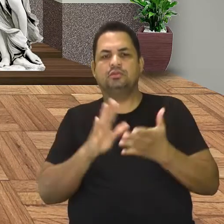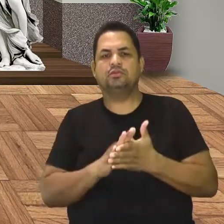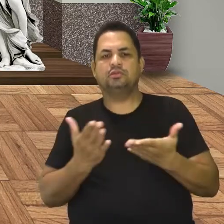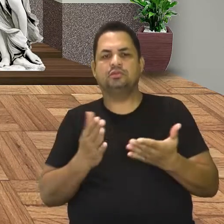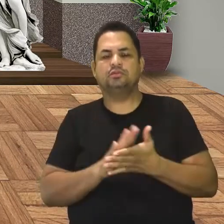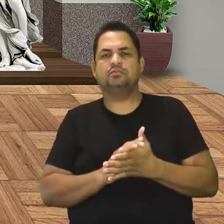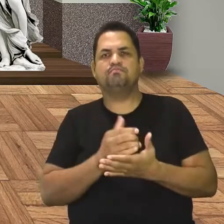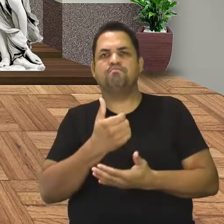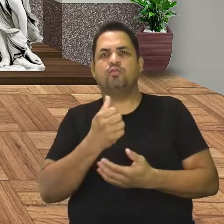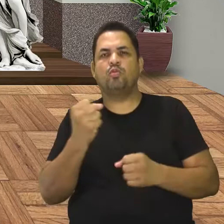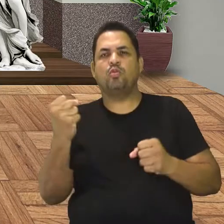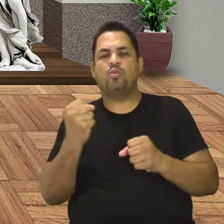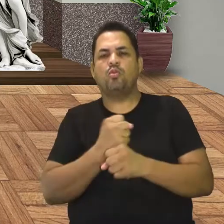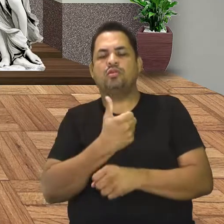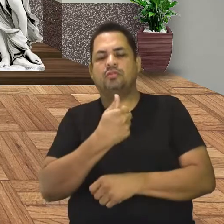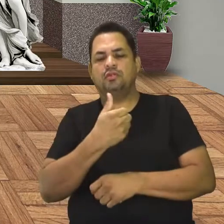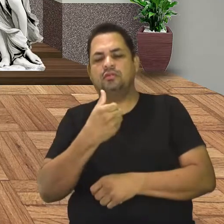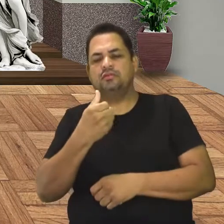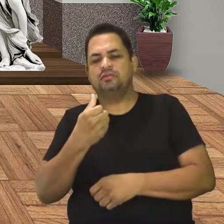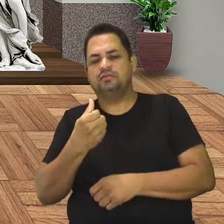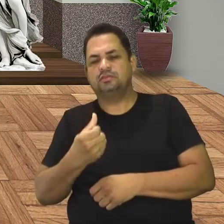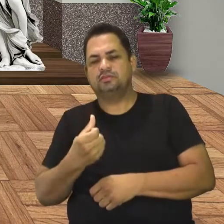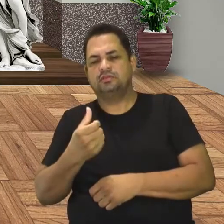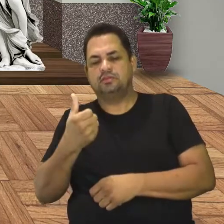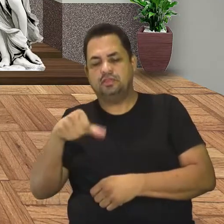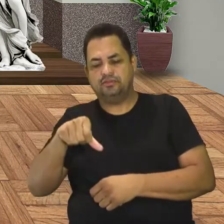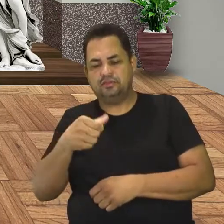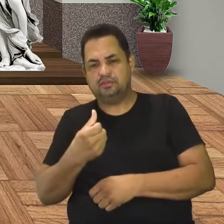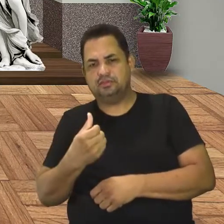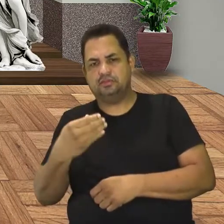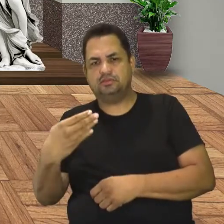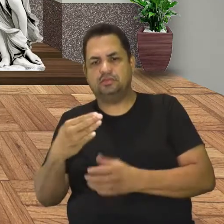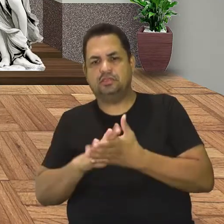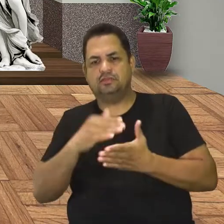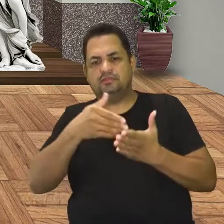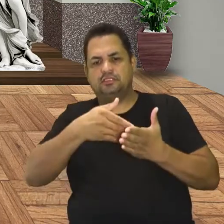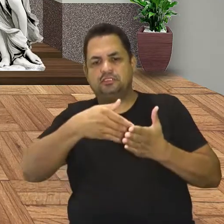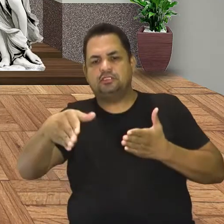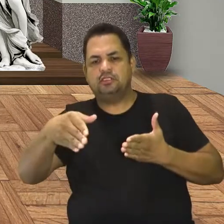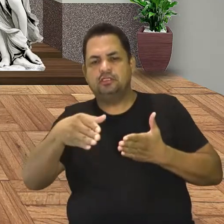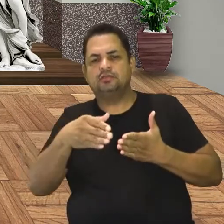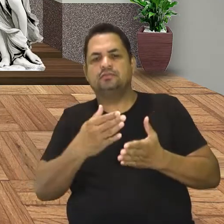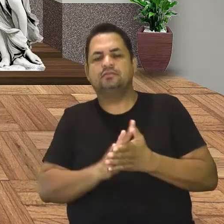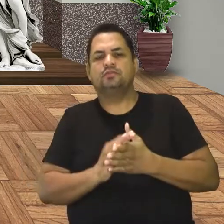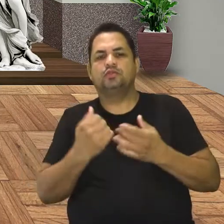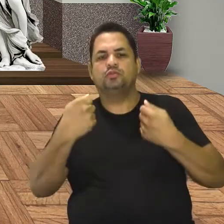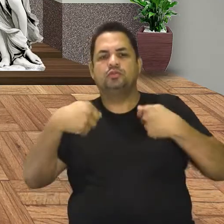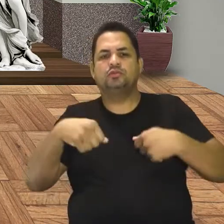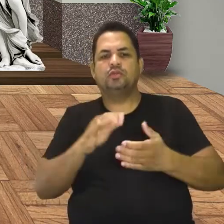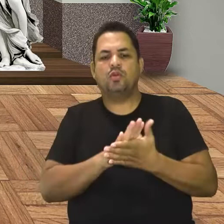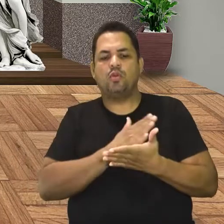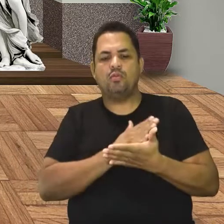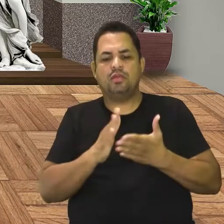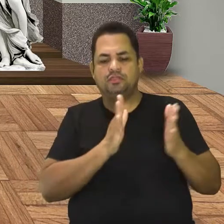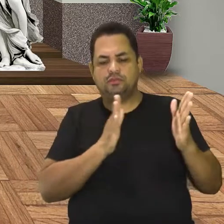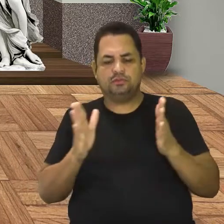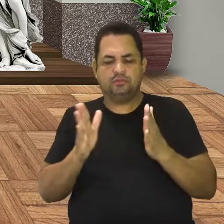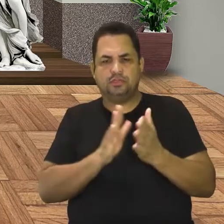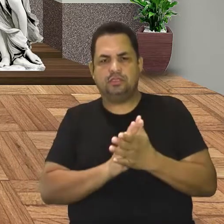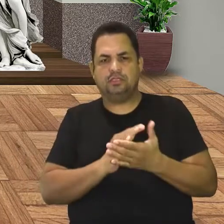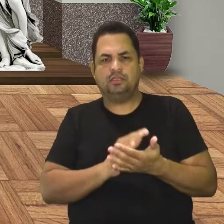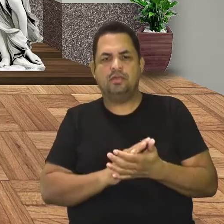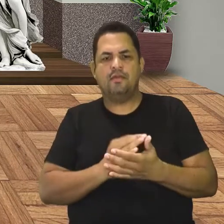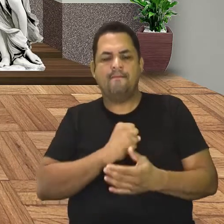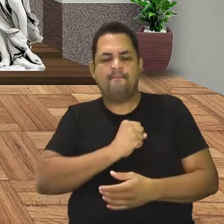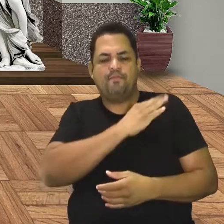Goulart, em 1964, João Goulart vai sofrer uma pressão e vai ser retirado do poder. Começou um período militar. Castelo Branco